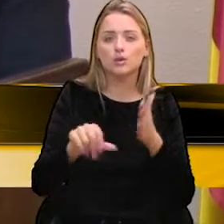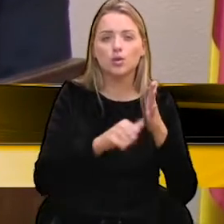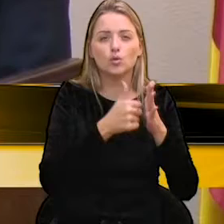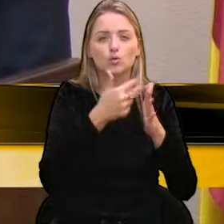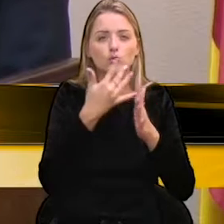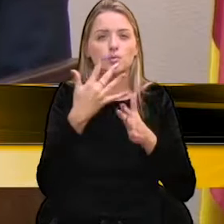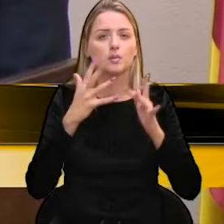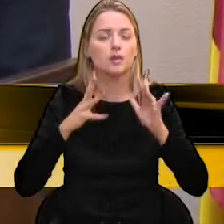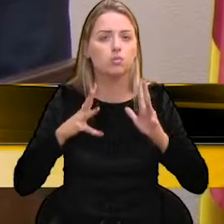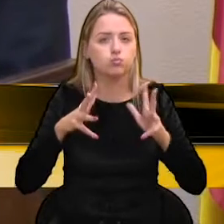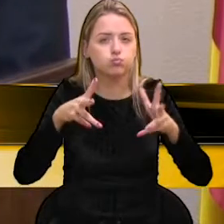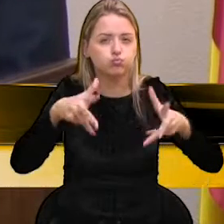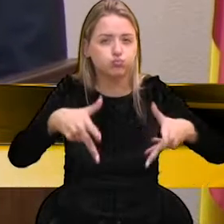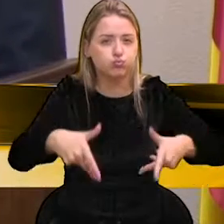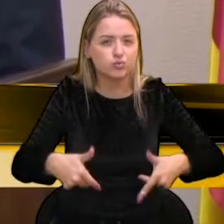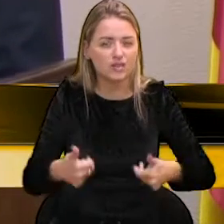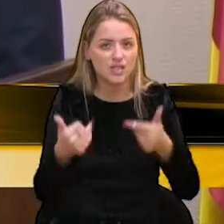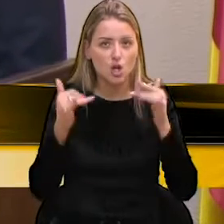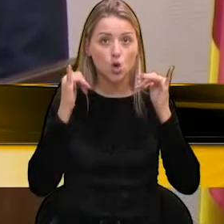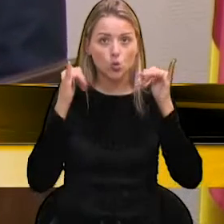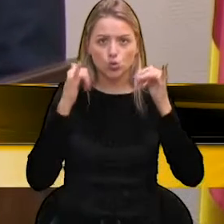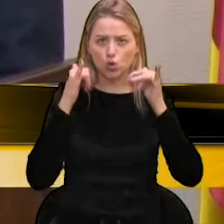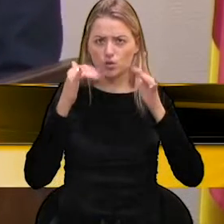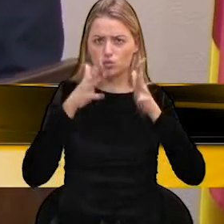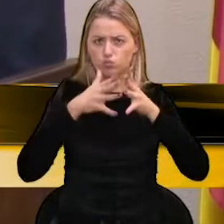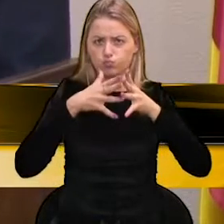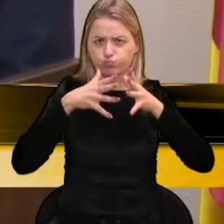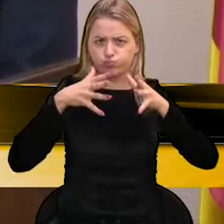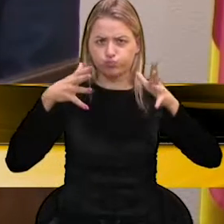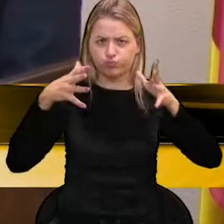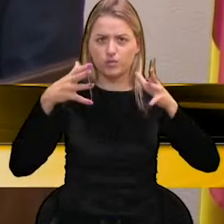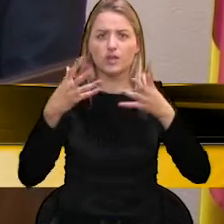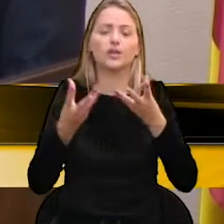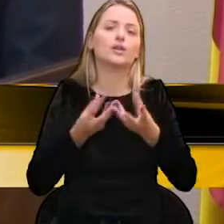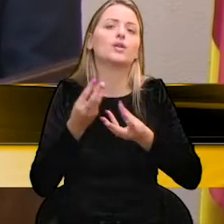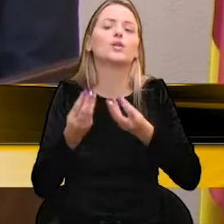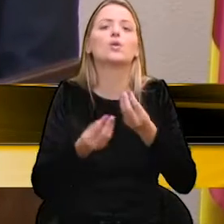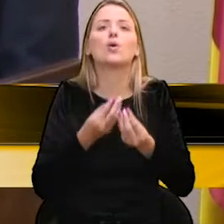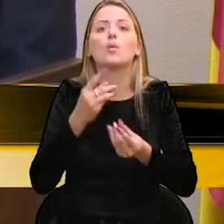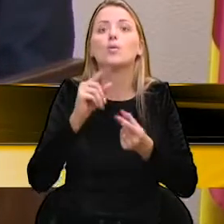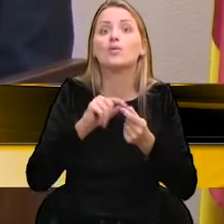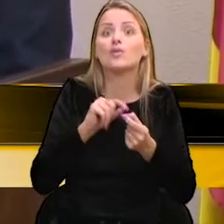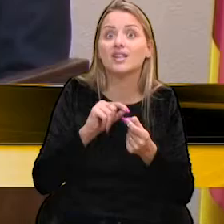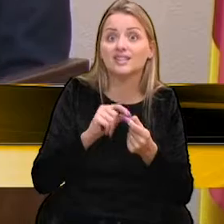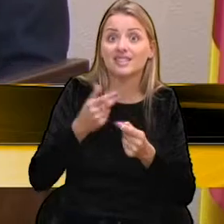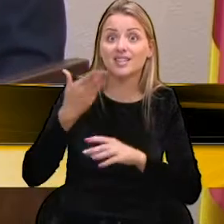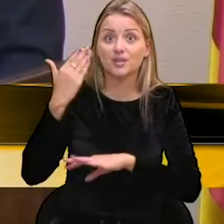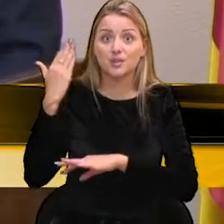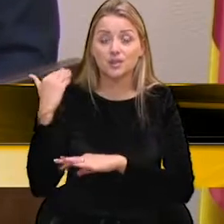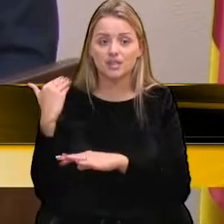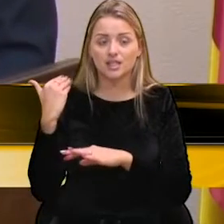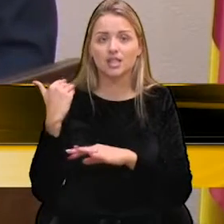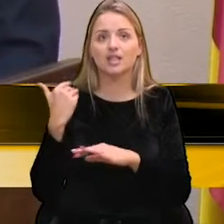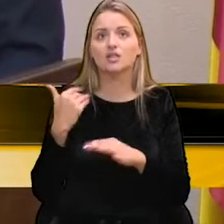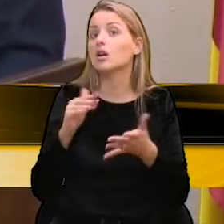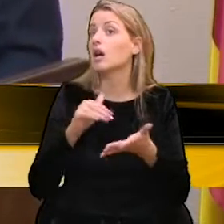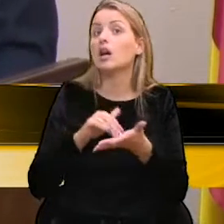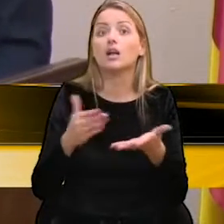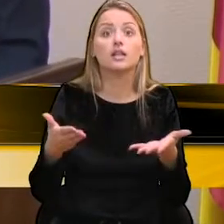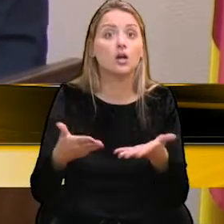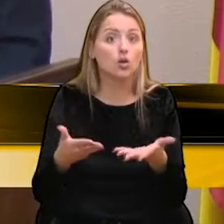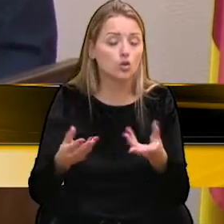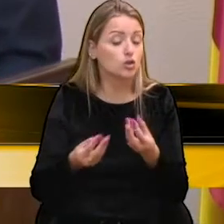aqueles ônibus, vereador Périco, mais rudimentares, né, como era feito isso, como se fazia, né, até os dias de